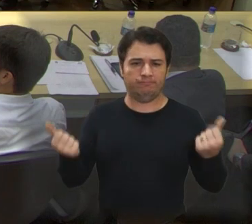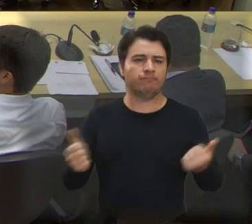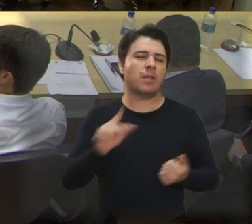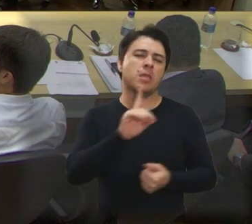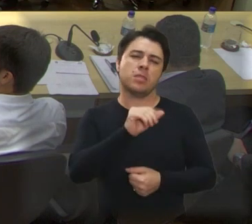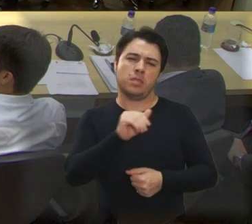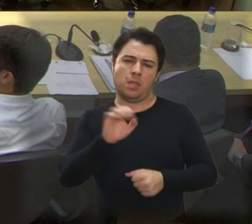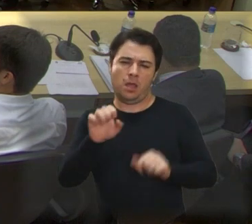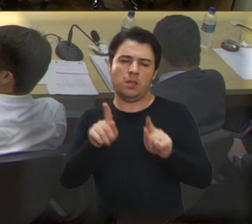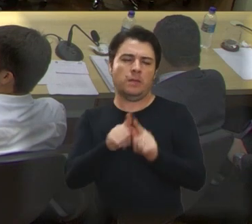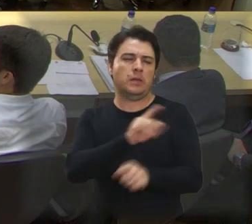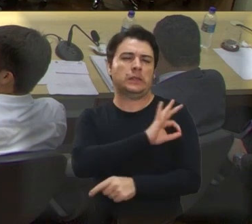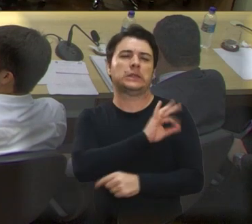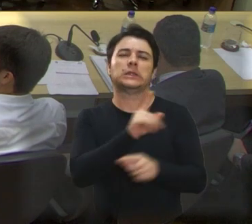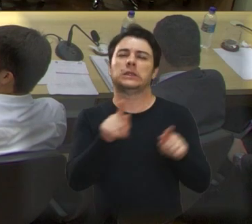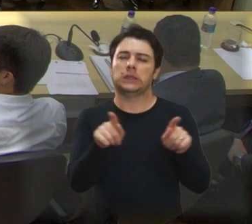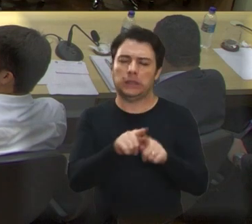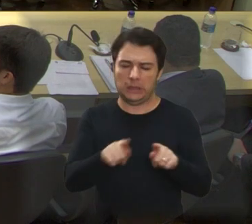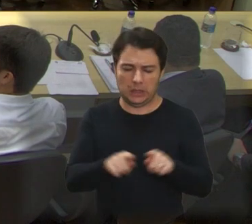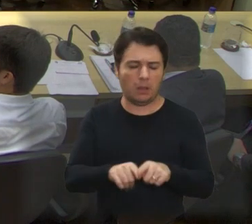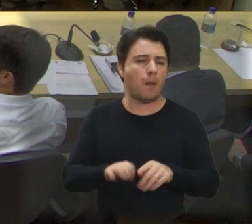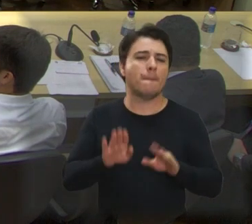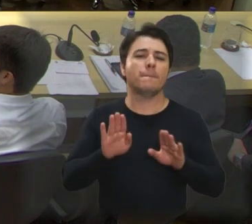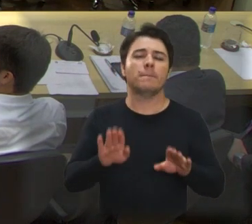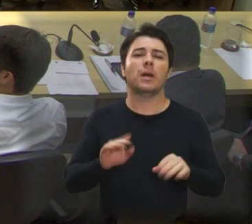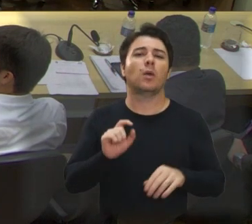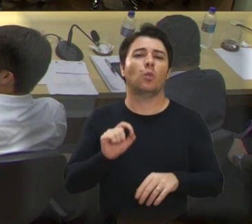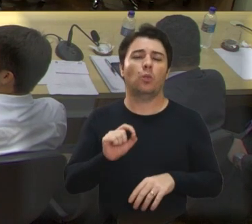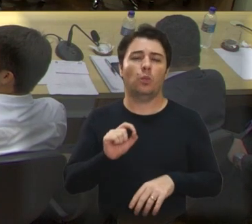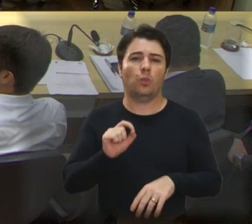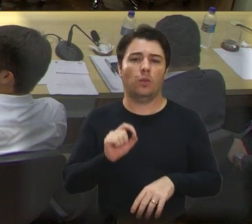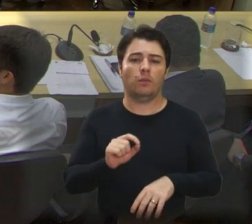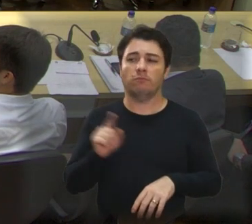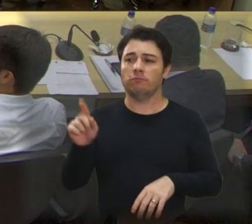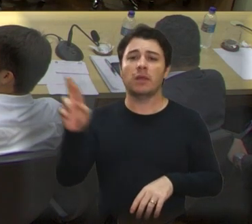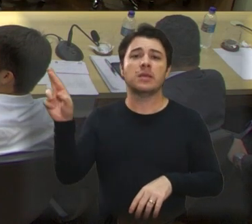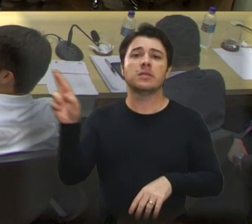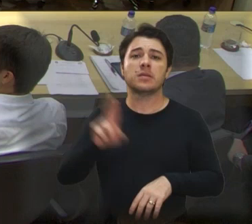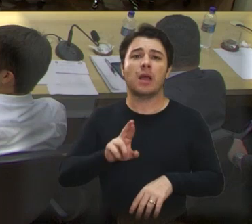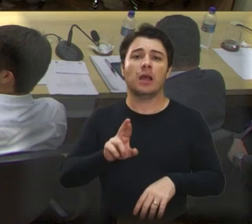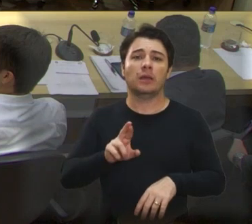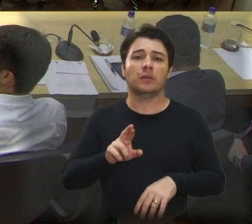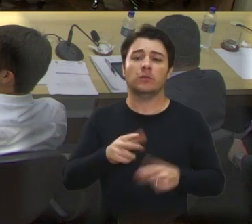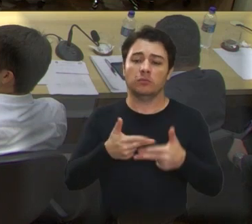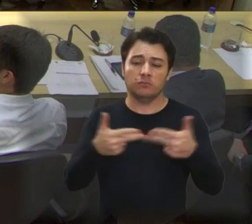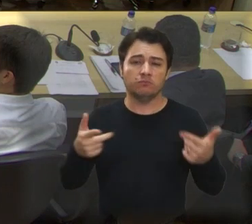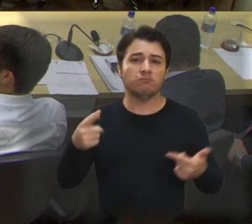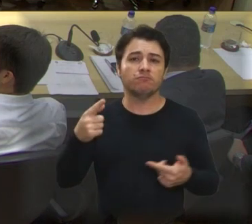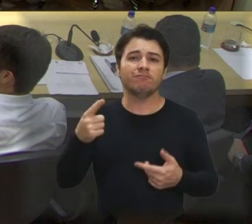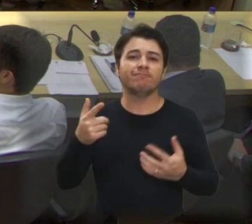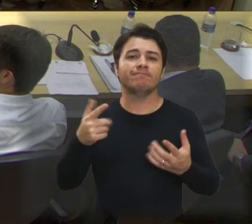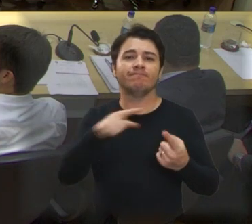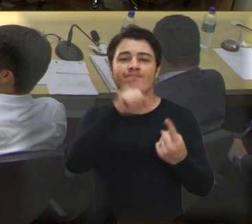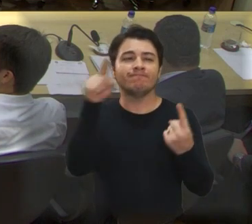busco é entre o resultado ideal e o possível né Tem tem um laço